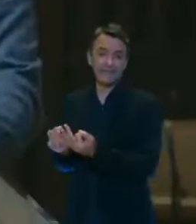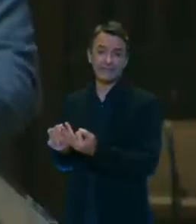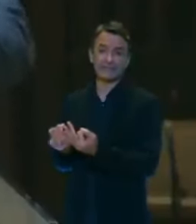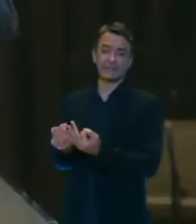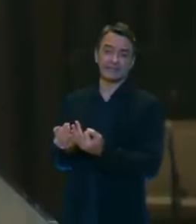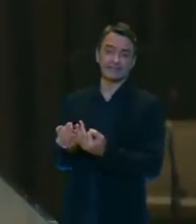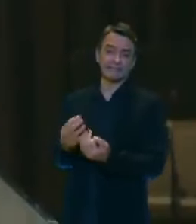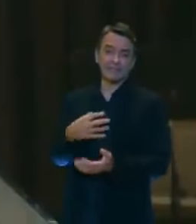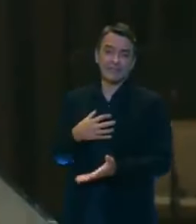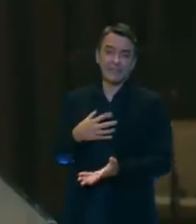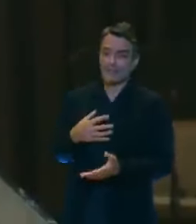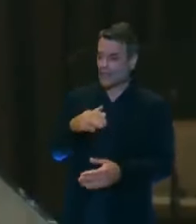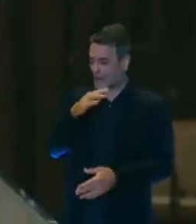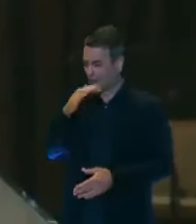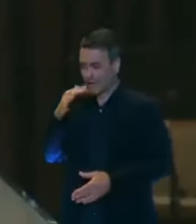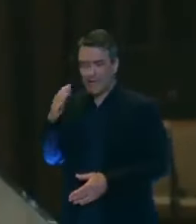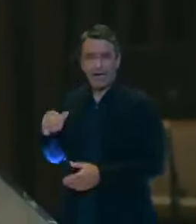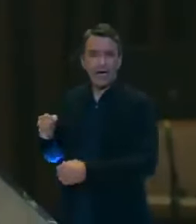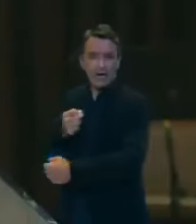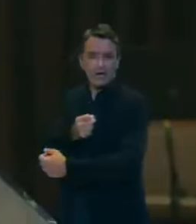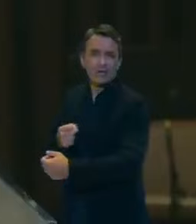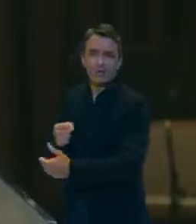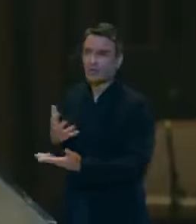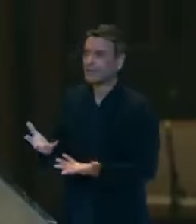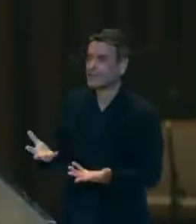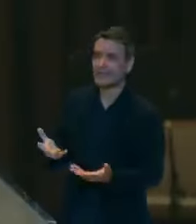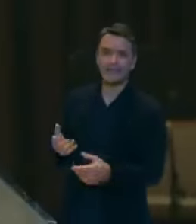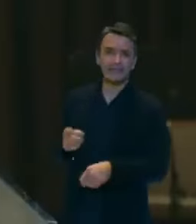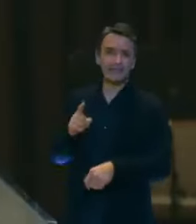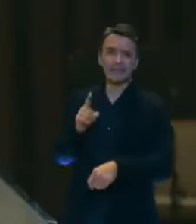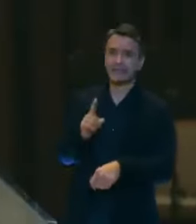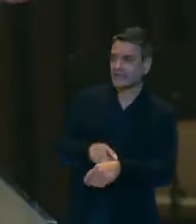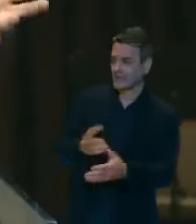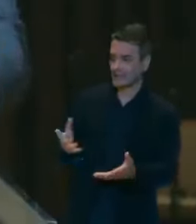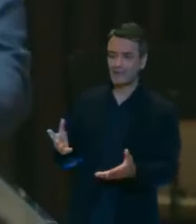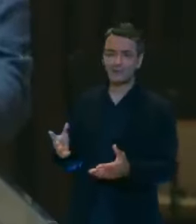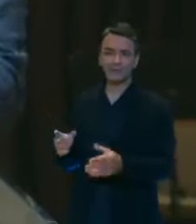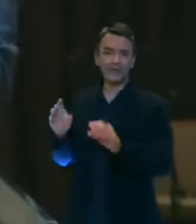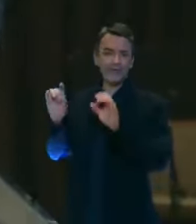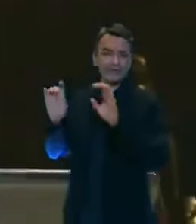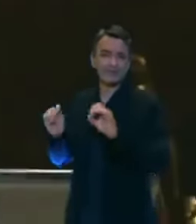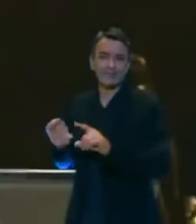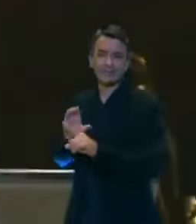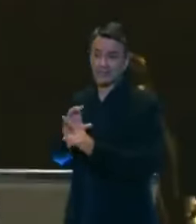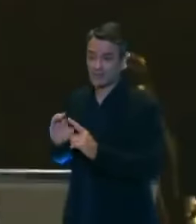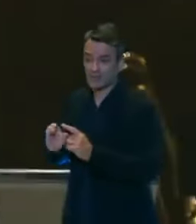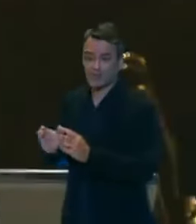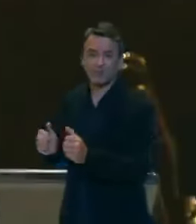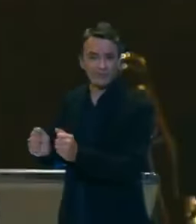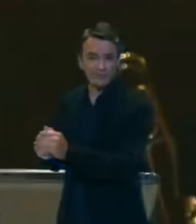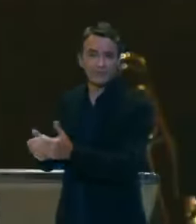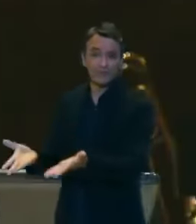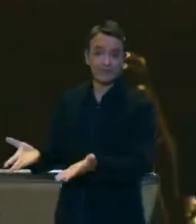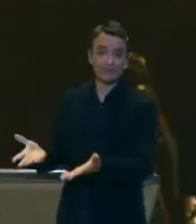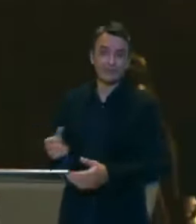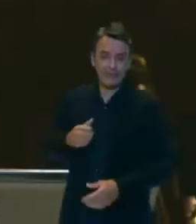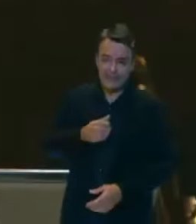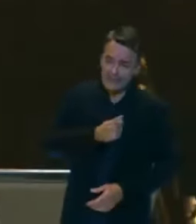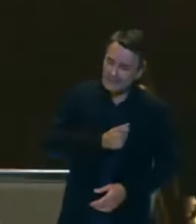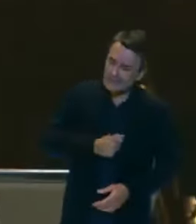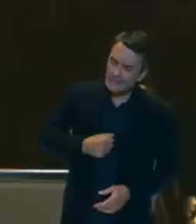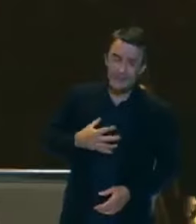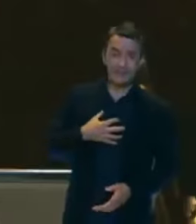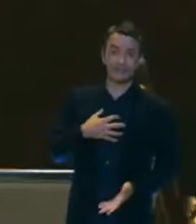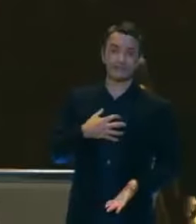seus, do cheiro da comida, do templo onde eles faziam cultos. Eles sentiam saudades, e a Bíblia vai narrar que por